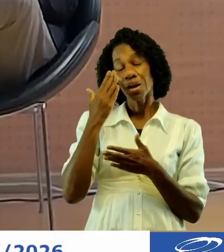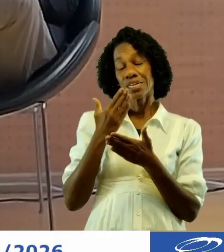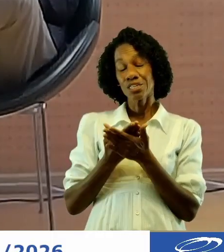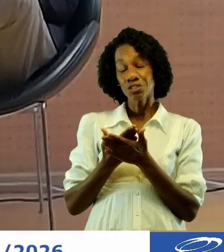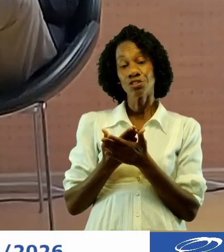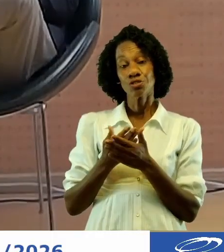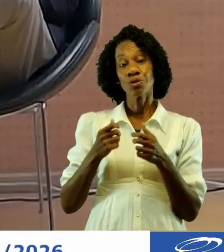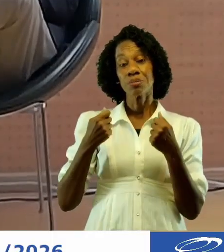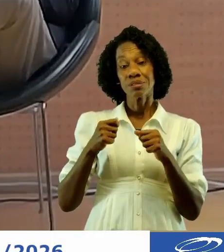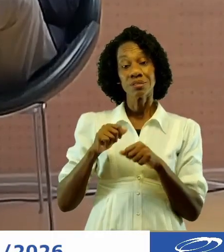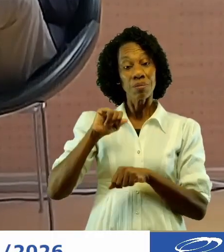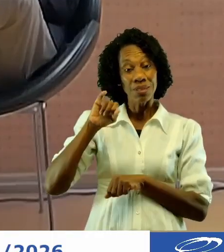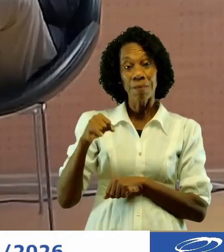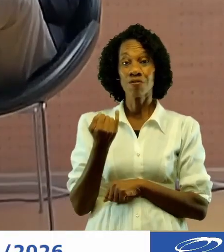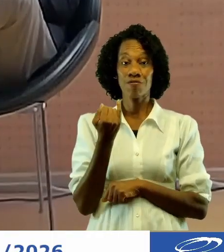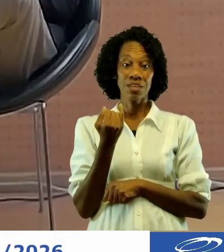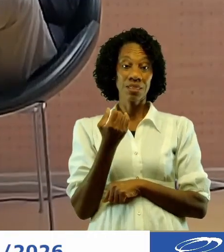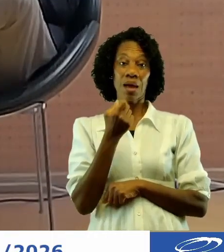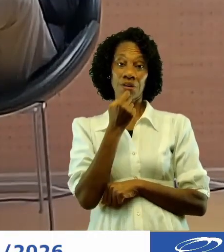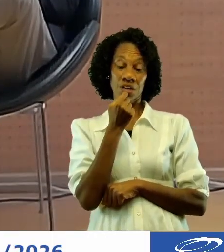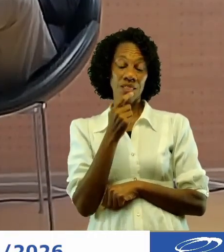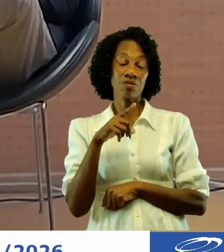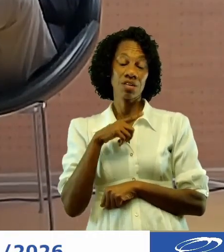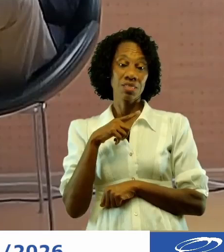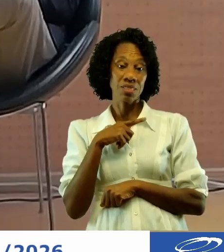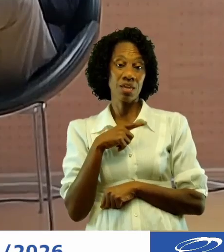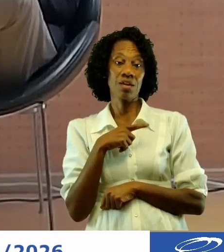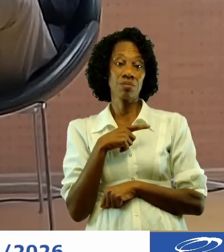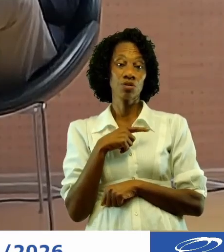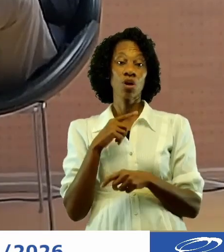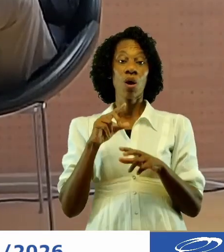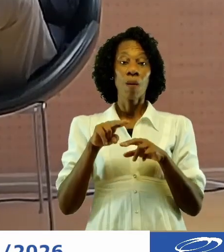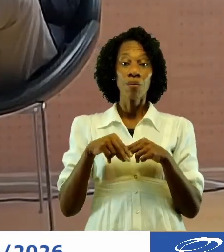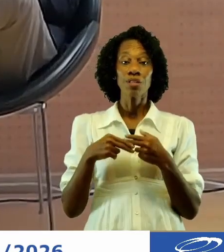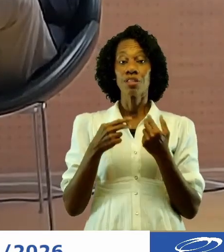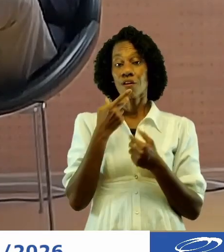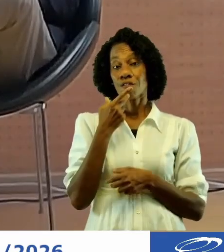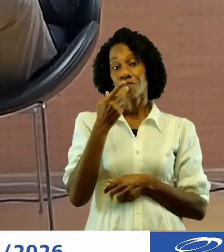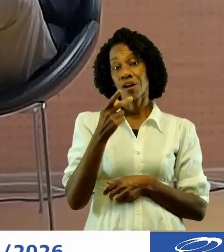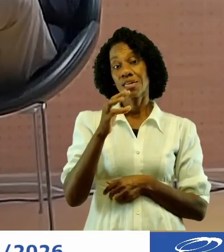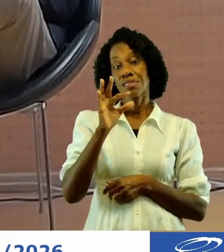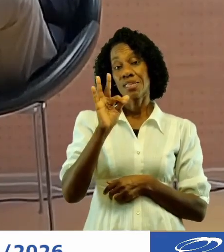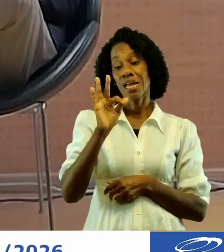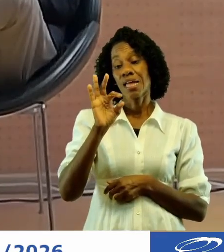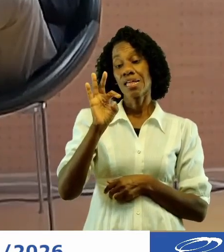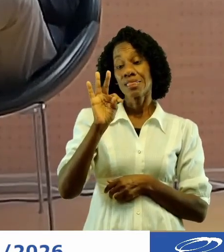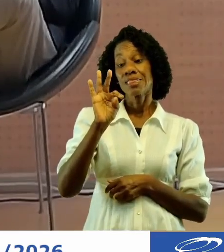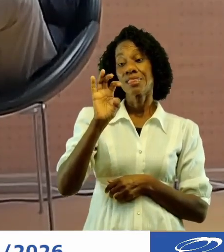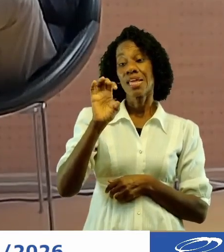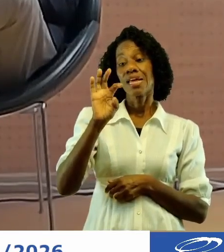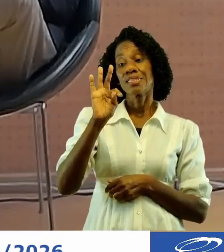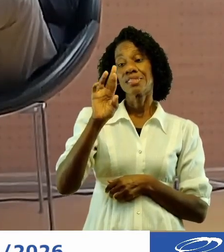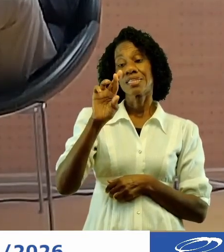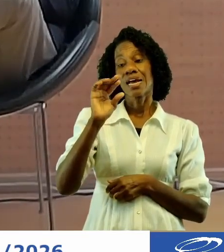aí disponíveis para serem utilizadas, e foi por isso que eu coloquei tetraciclina aqui. Para mim é uma medicação extremamente importante para o manejo